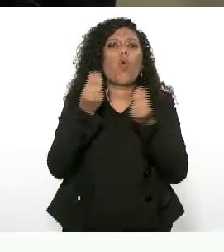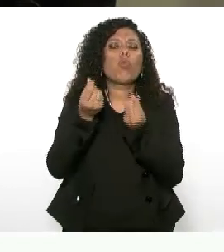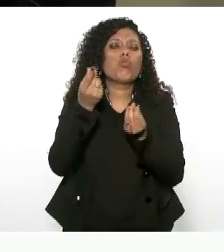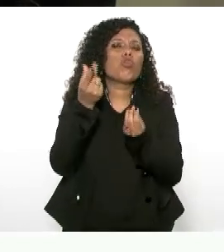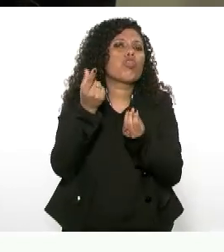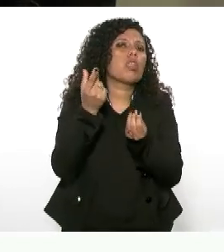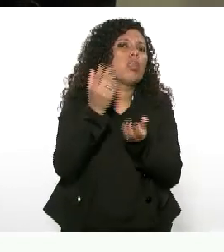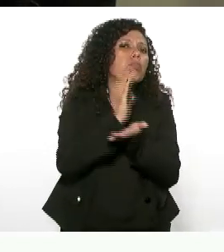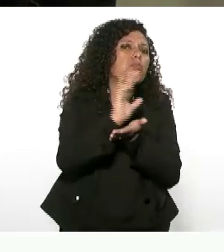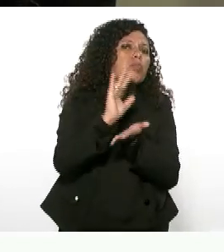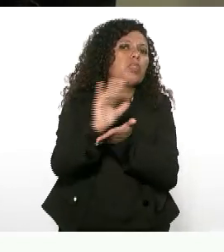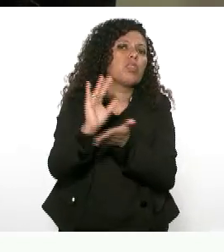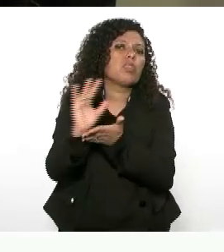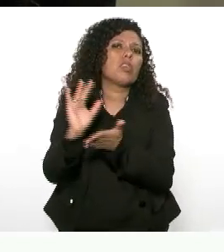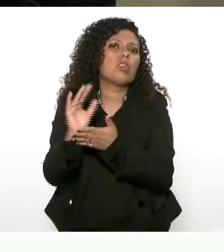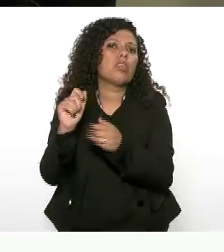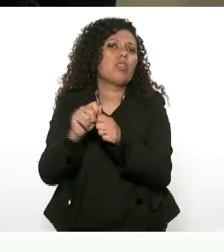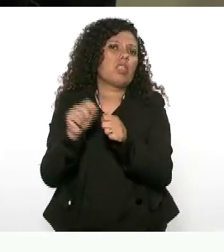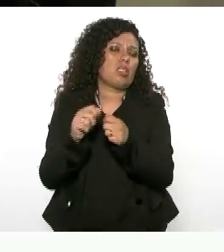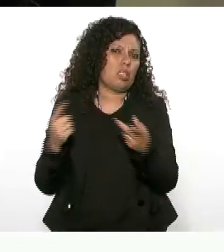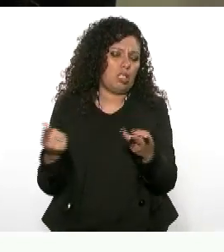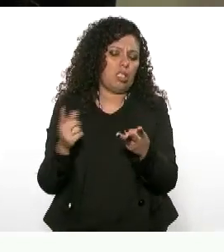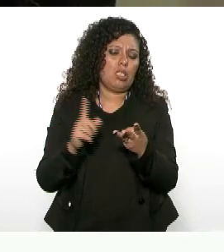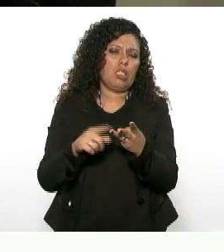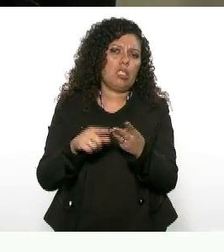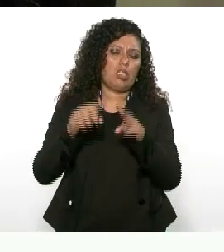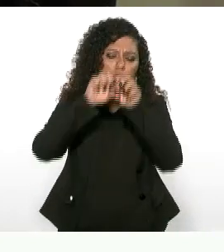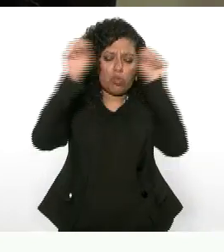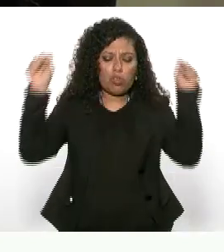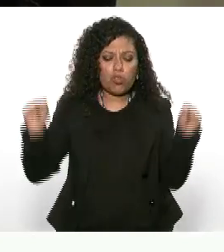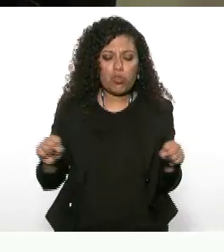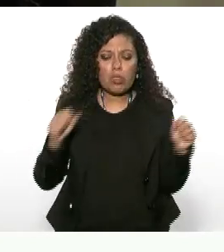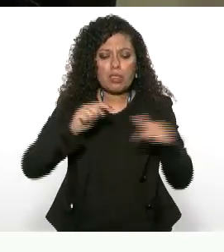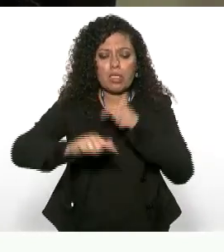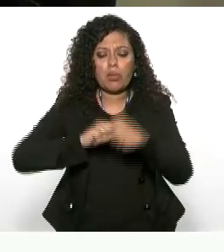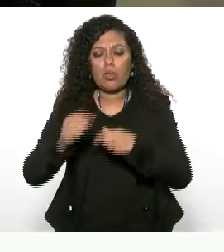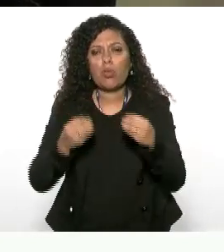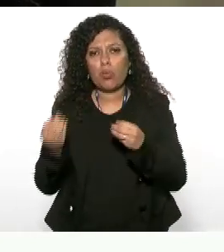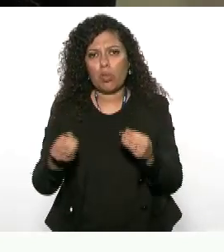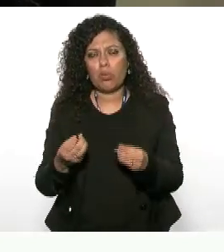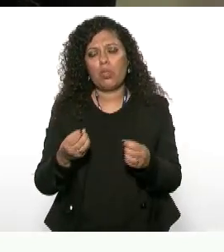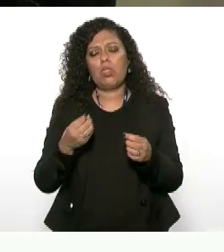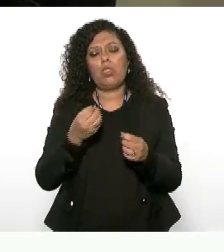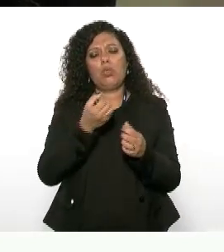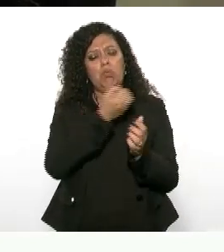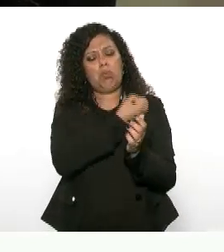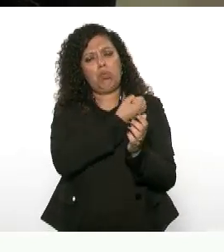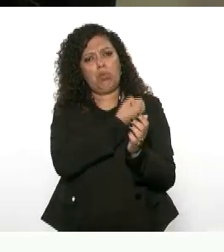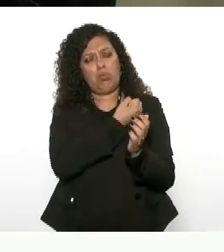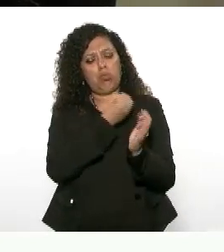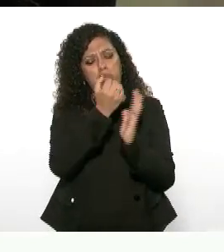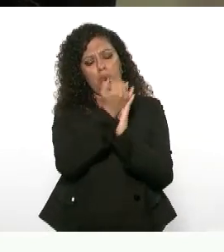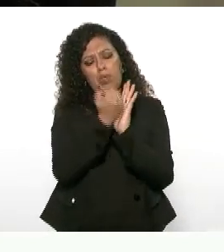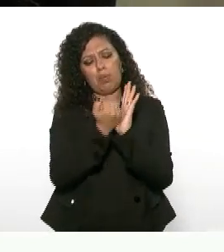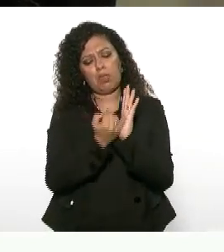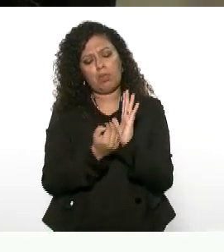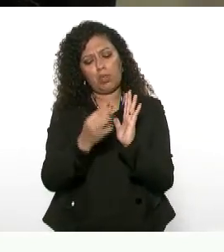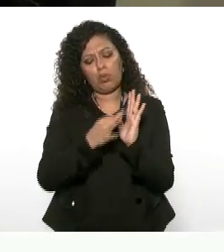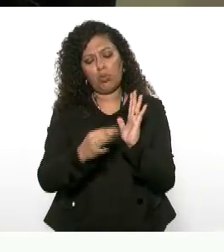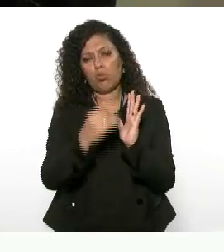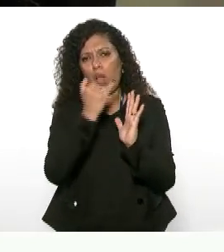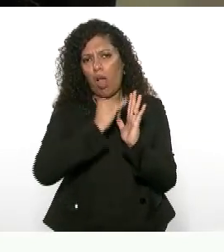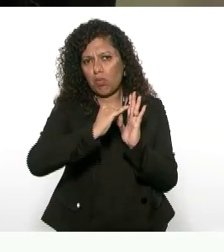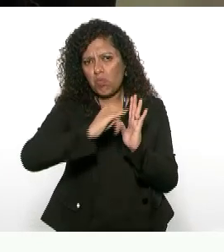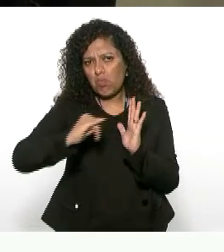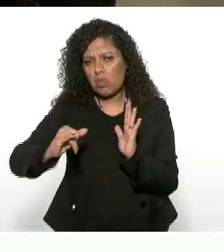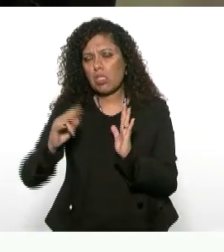a integração do sistema e também a atualização dos dados. Então, isso vai ser um